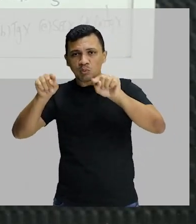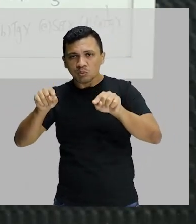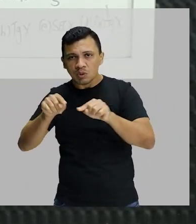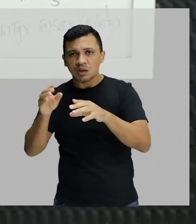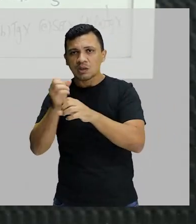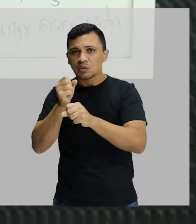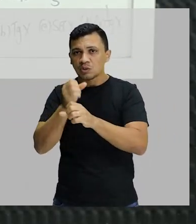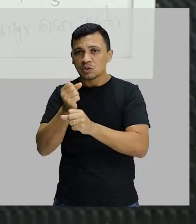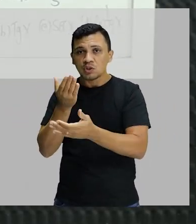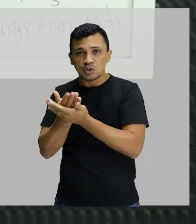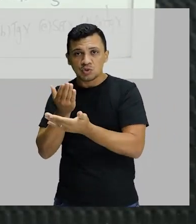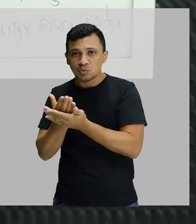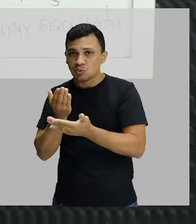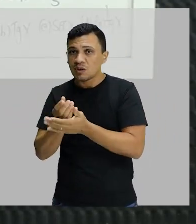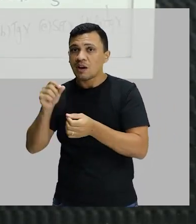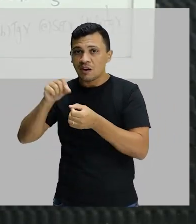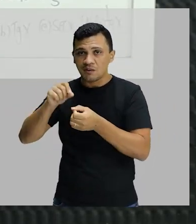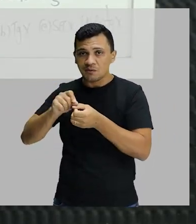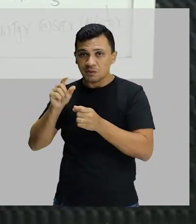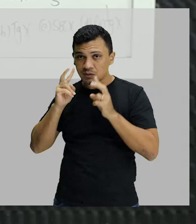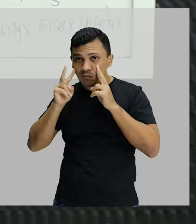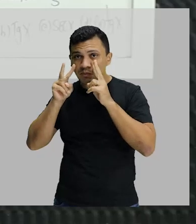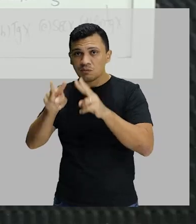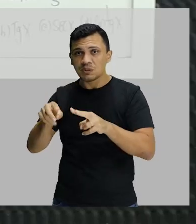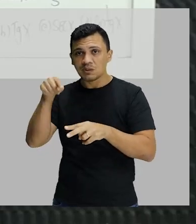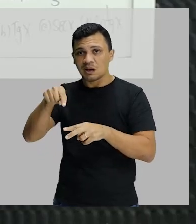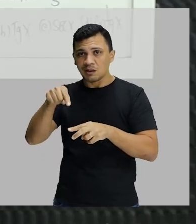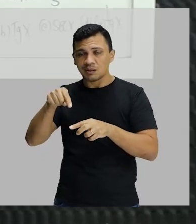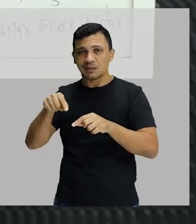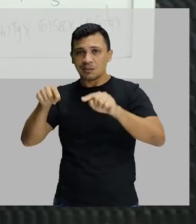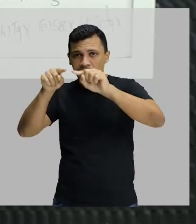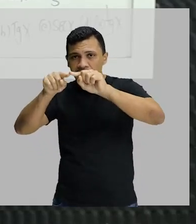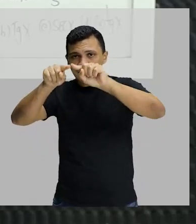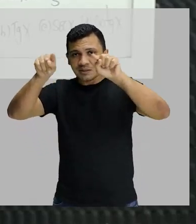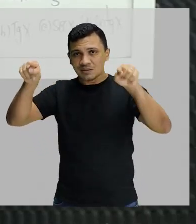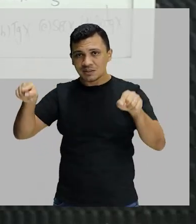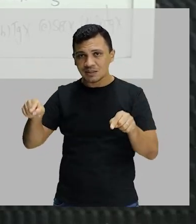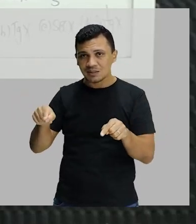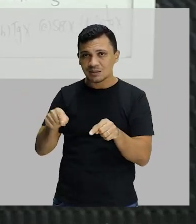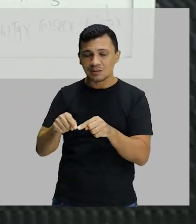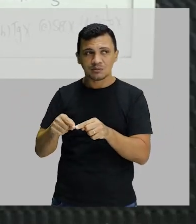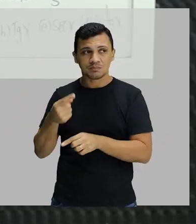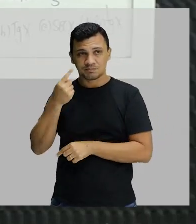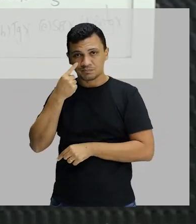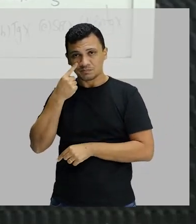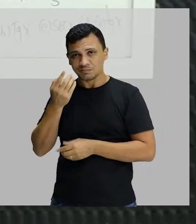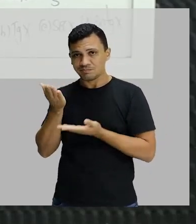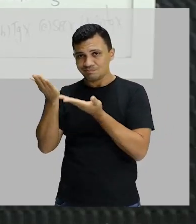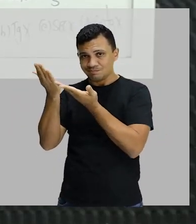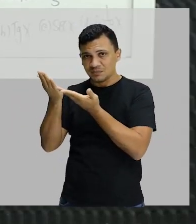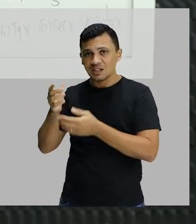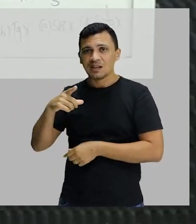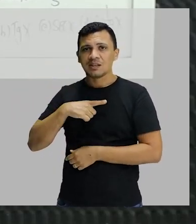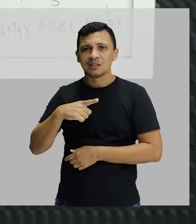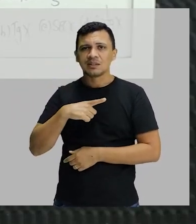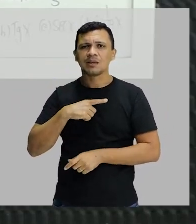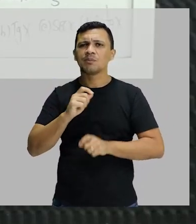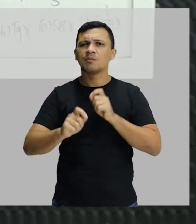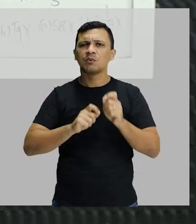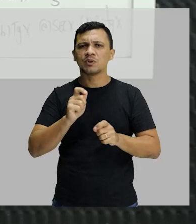feito nesse ciclo aqui. Okay? Então, eu tenho aqui, nesse ciclo trigonométrico, um arco,